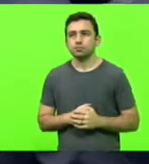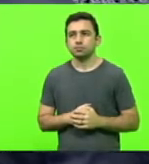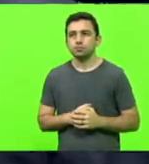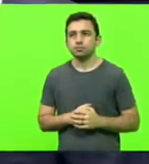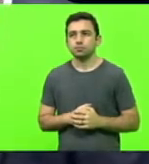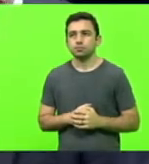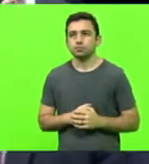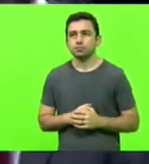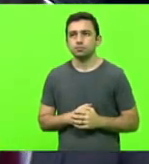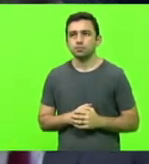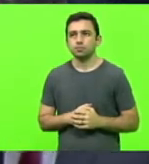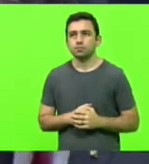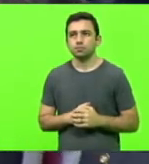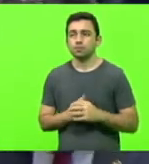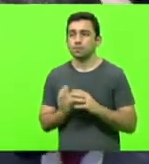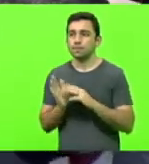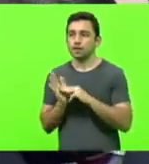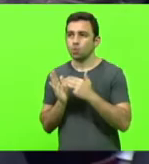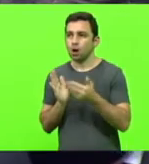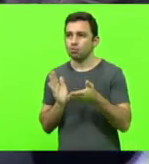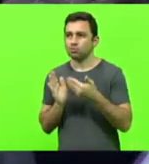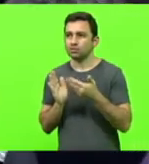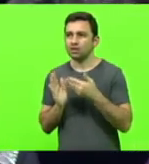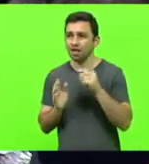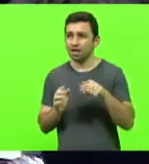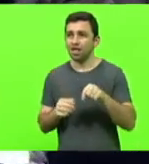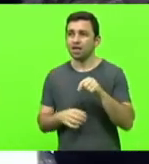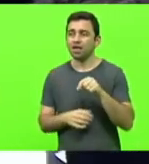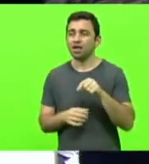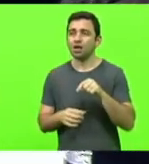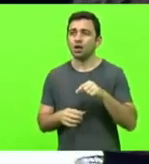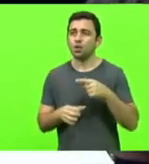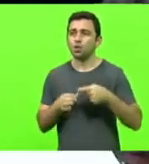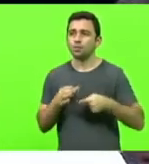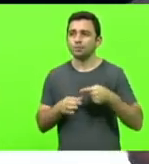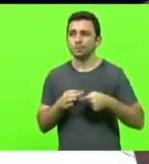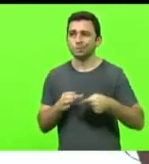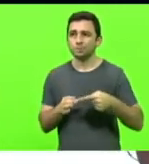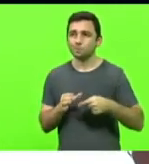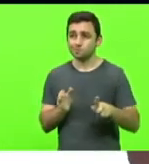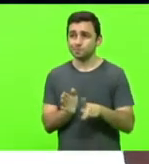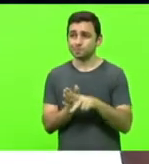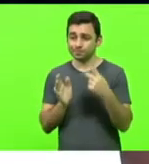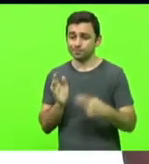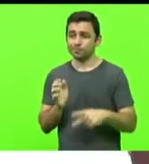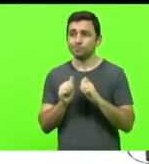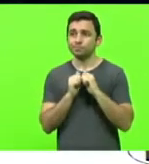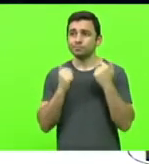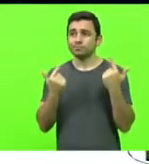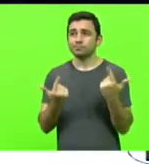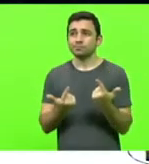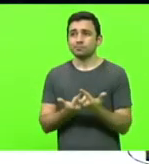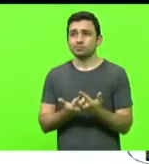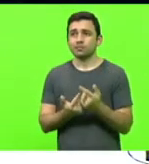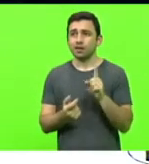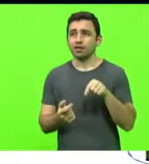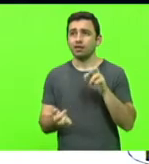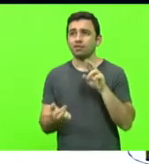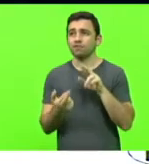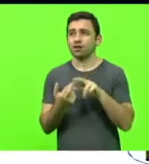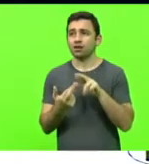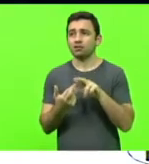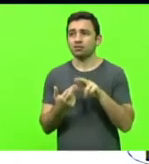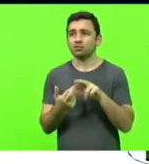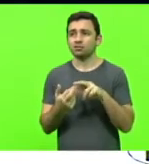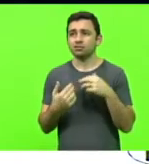o manual foi preparado pela comissão da própria Assembleia Legislativa e é uma referência. Eu